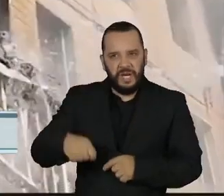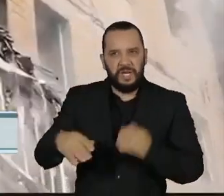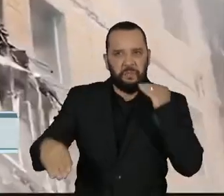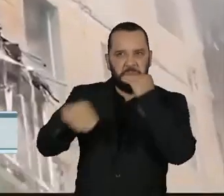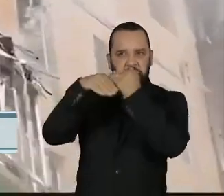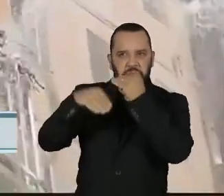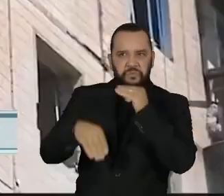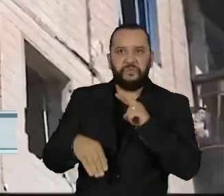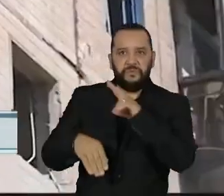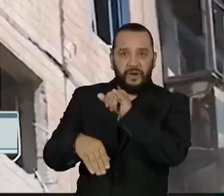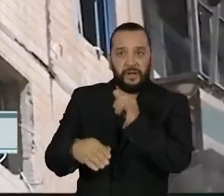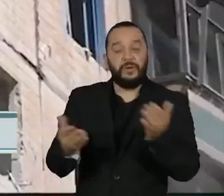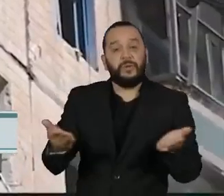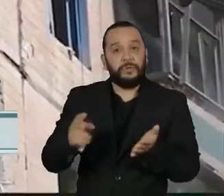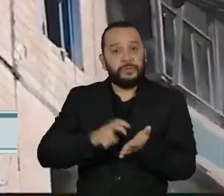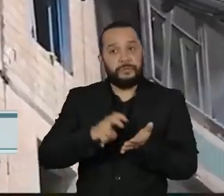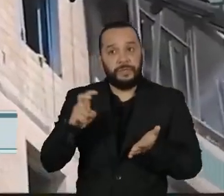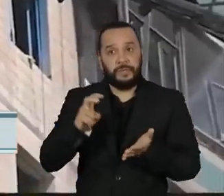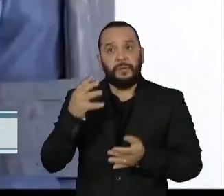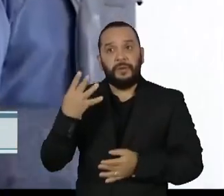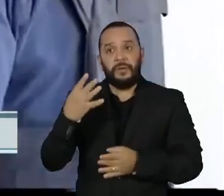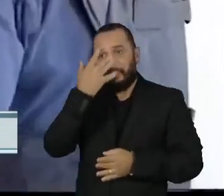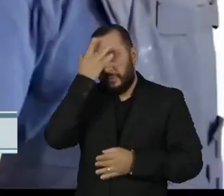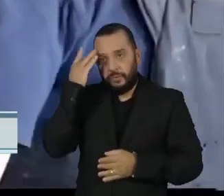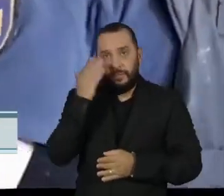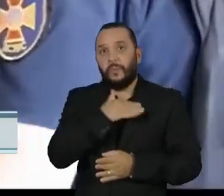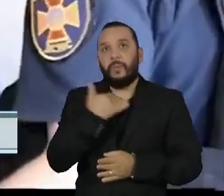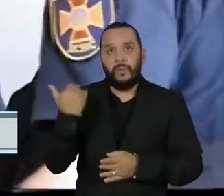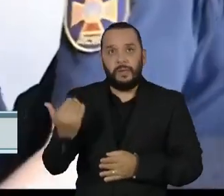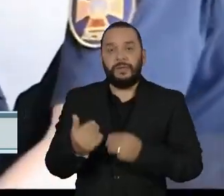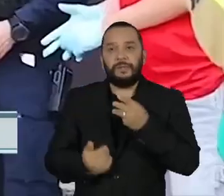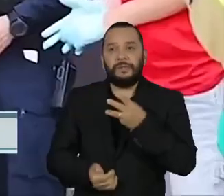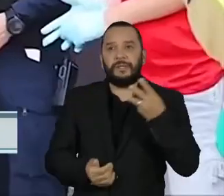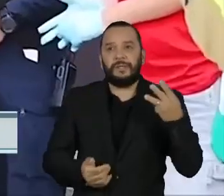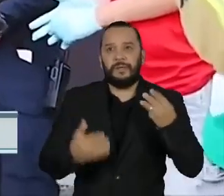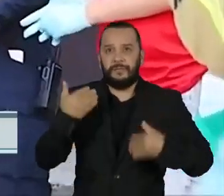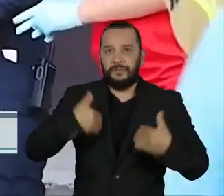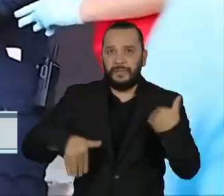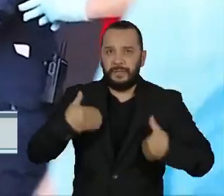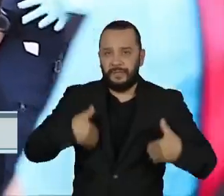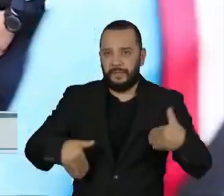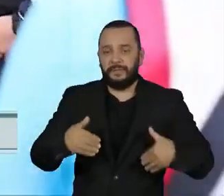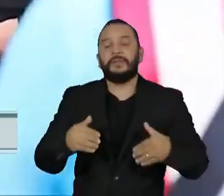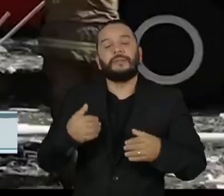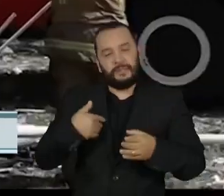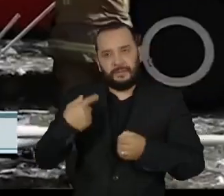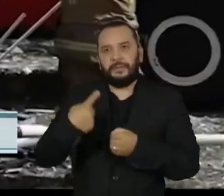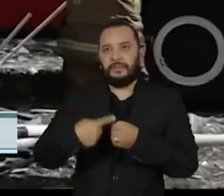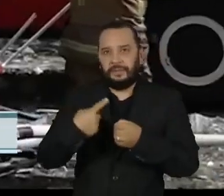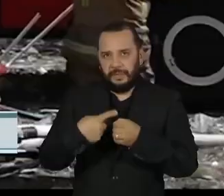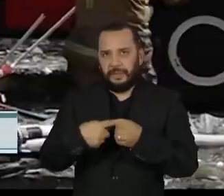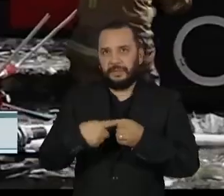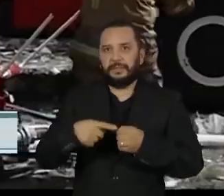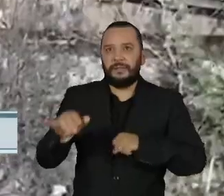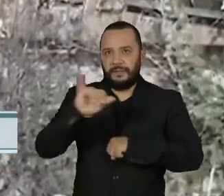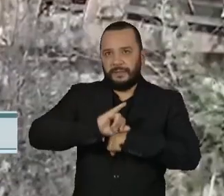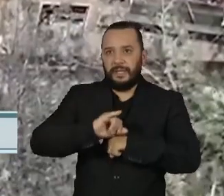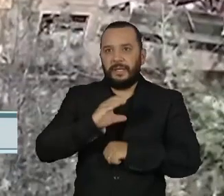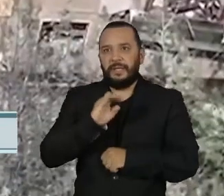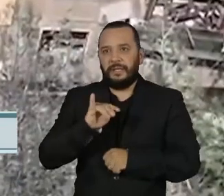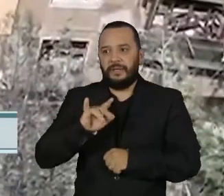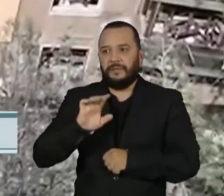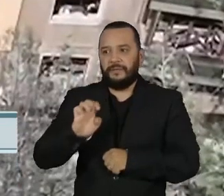pela manhã quatro pessoas morreram e 33 ficaram feridas na cidade Central de grife